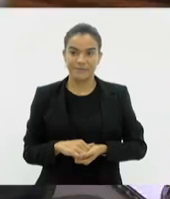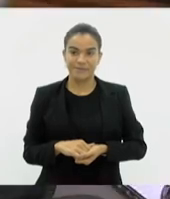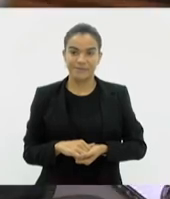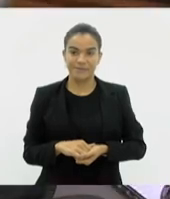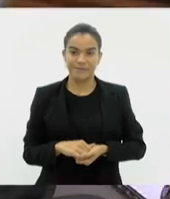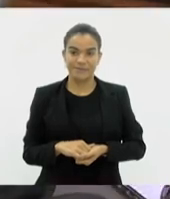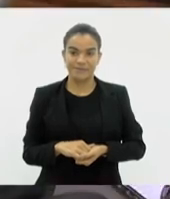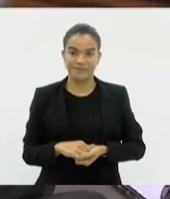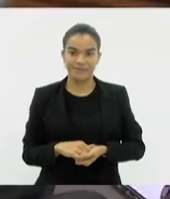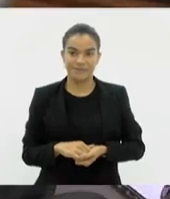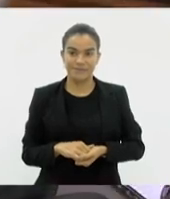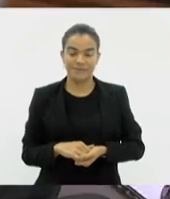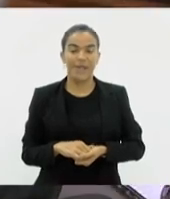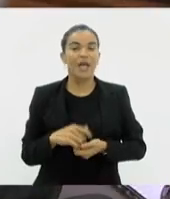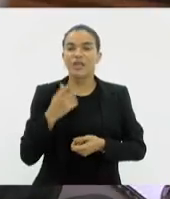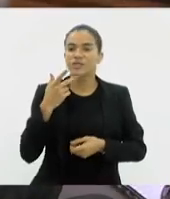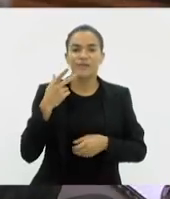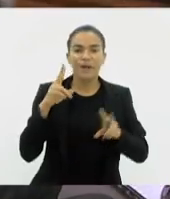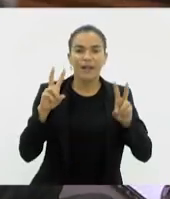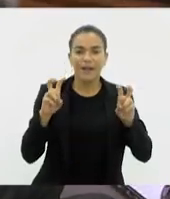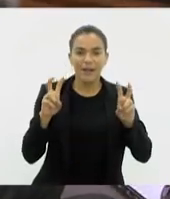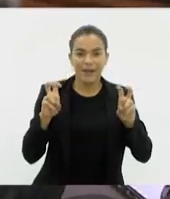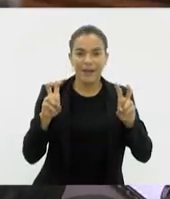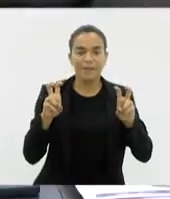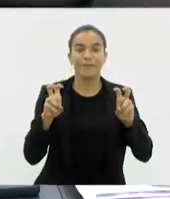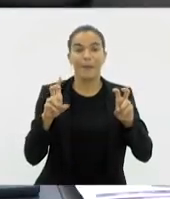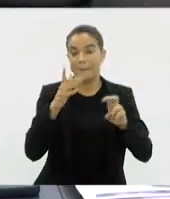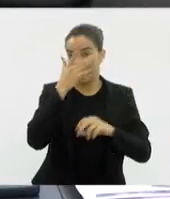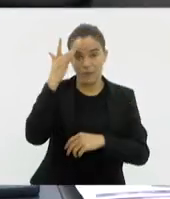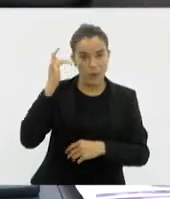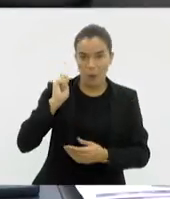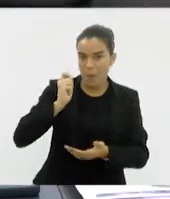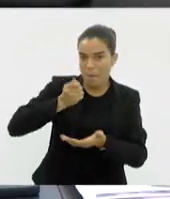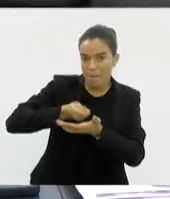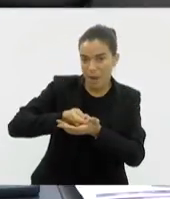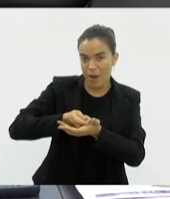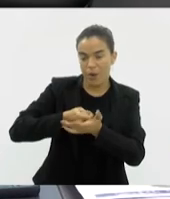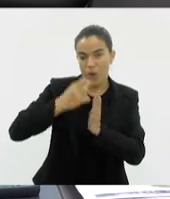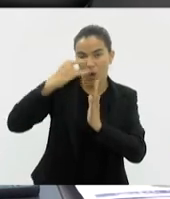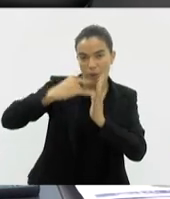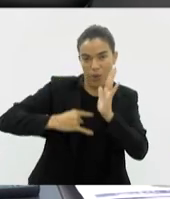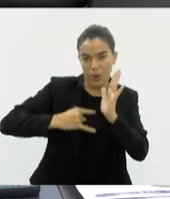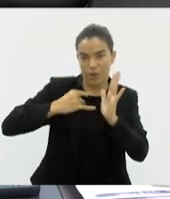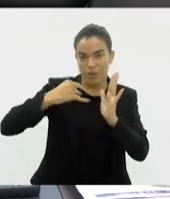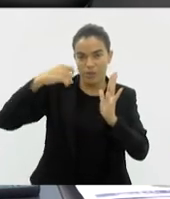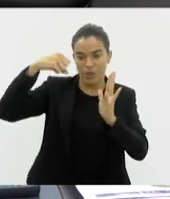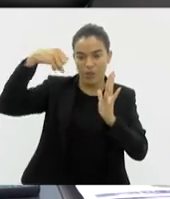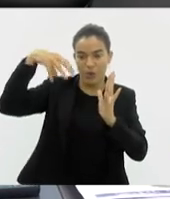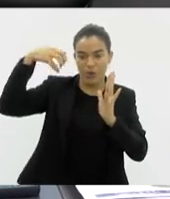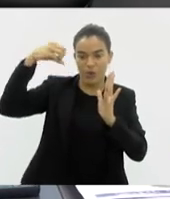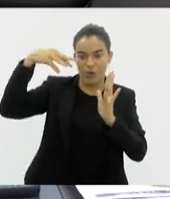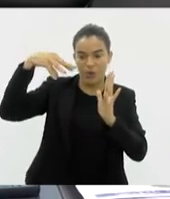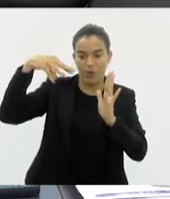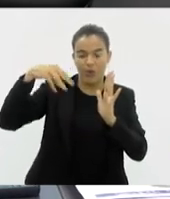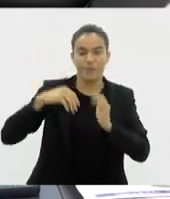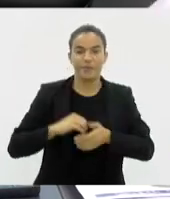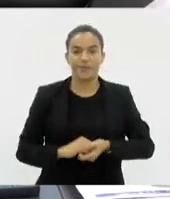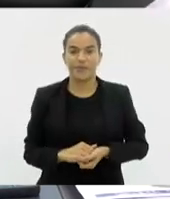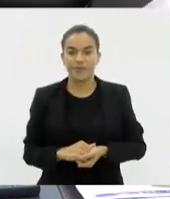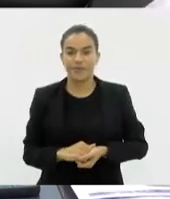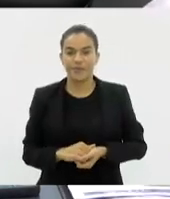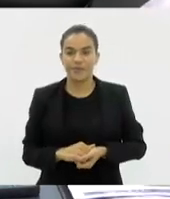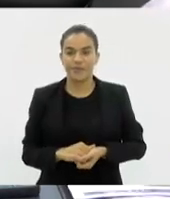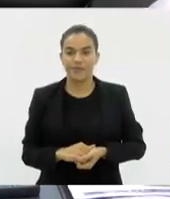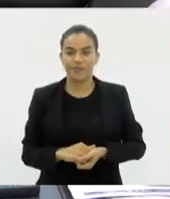É apenas dizer o seguinte: o cidadão não pagou a luz. Aí percebeu que não pagou. Foi.